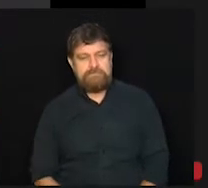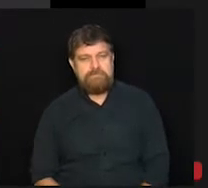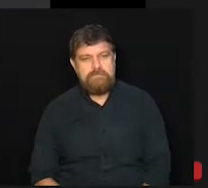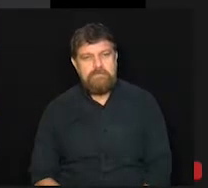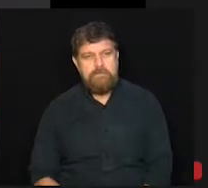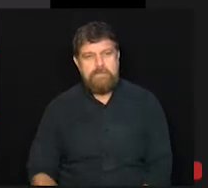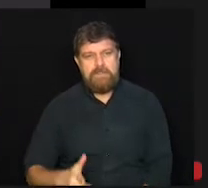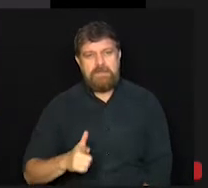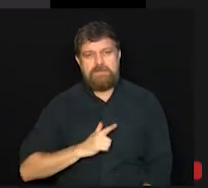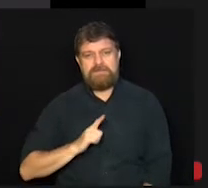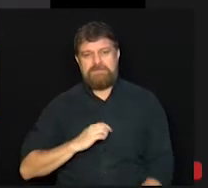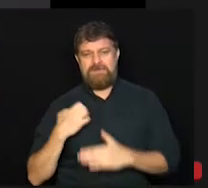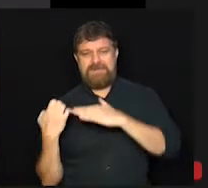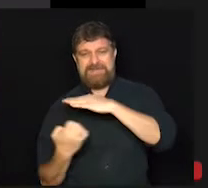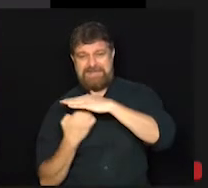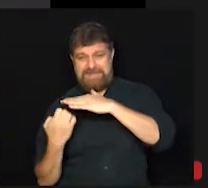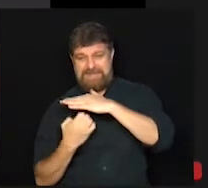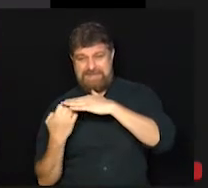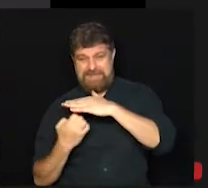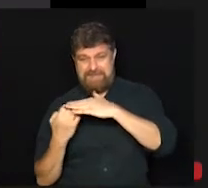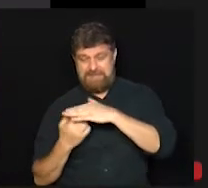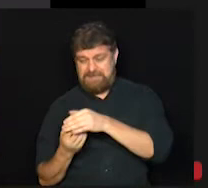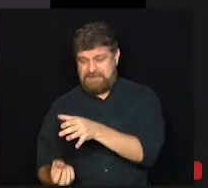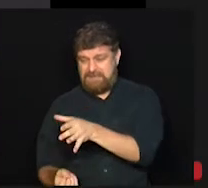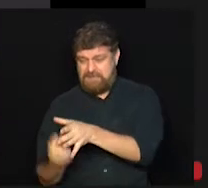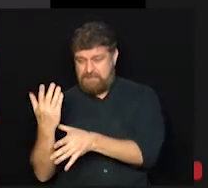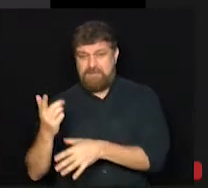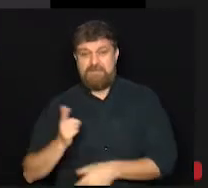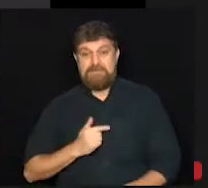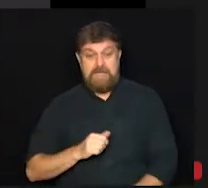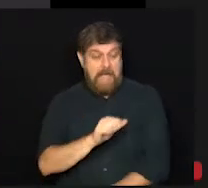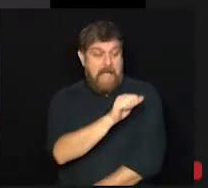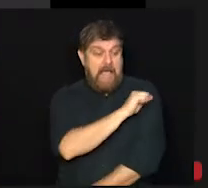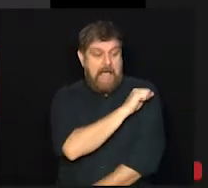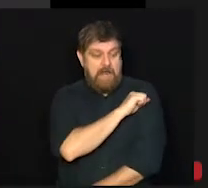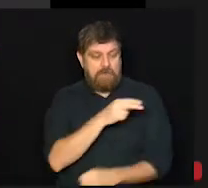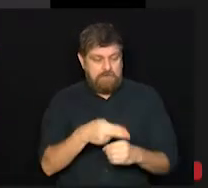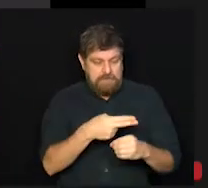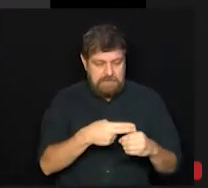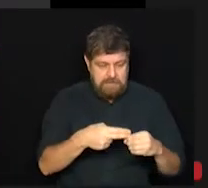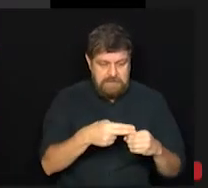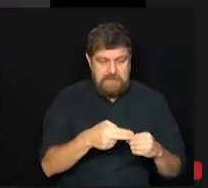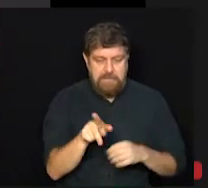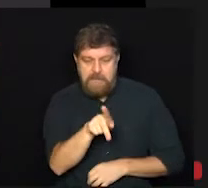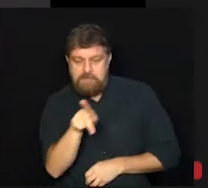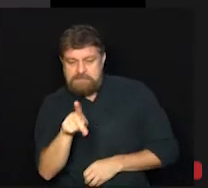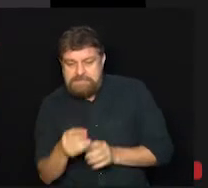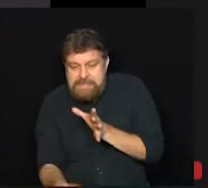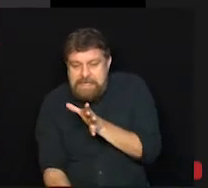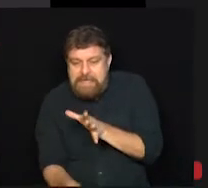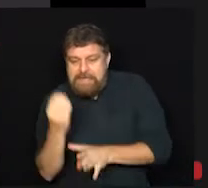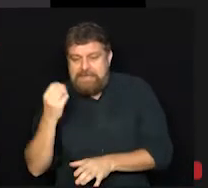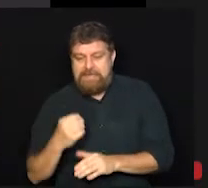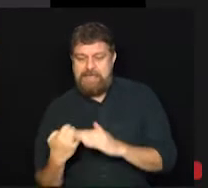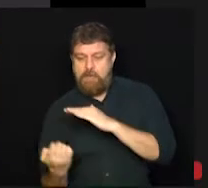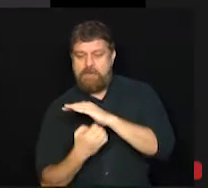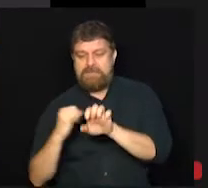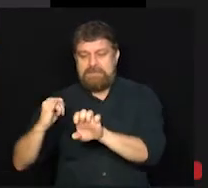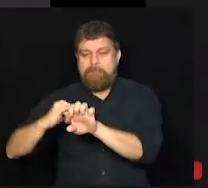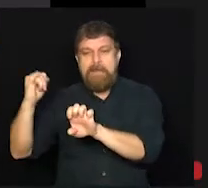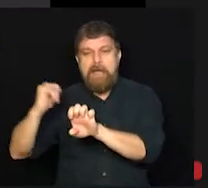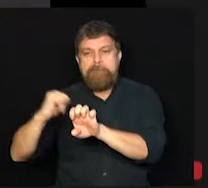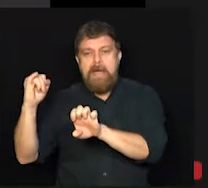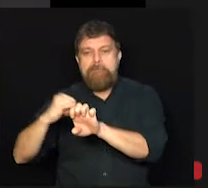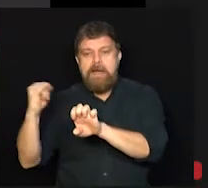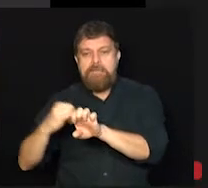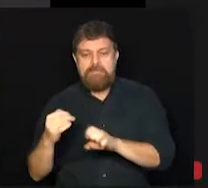Temos muitas empresas filhas, isso é, estudantes da Unicamp, professores que montam empresas que nascem de dentro da Unicamp.